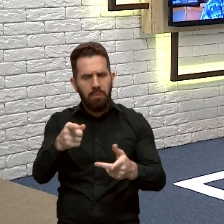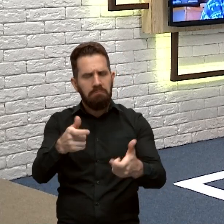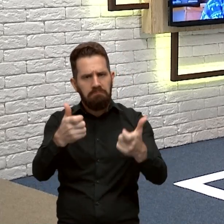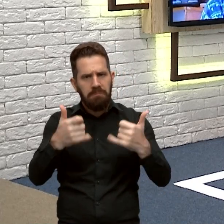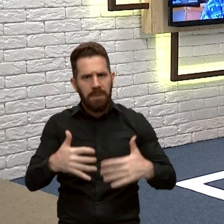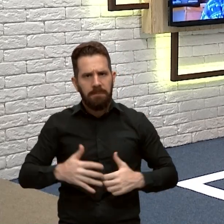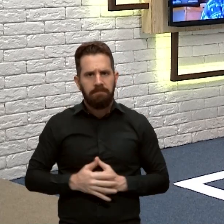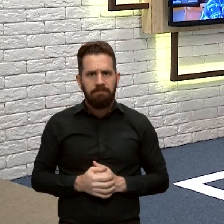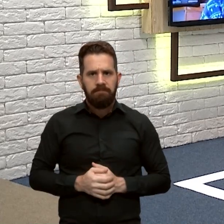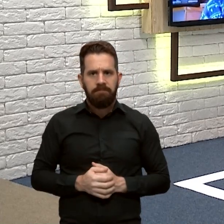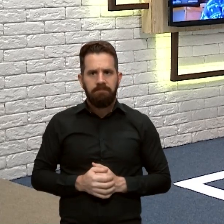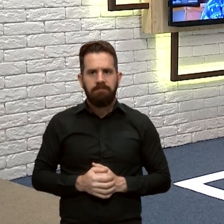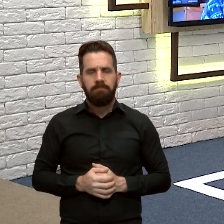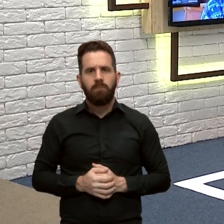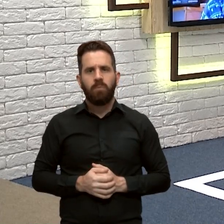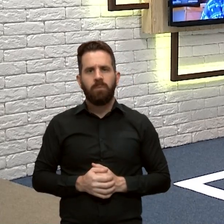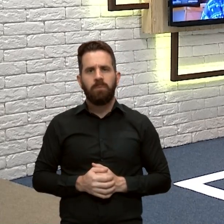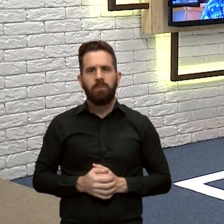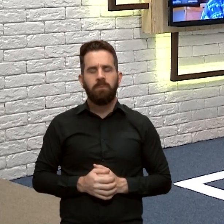Bom, veja só, Camila,